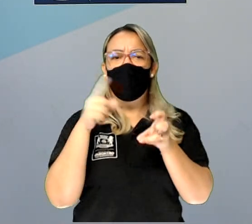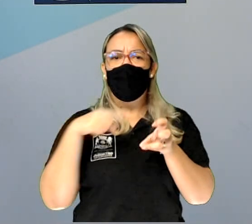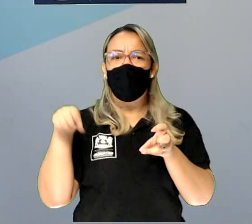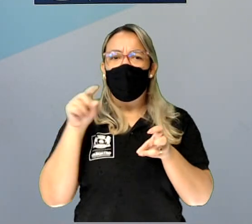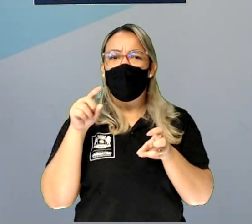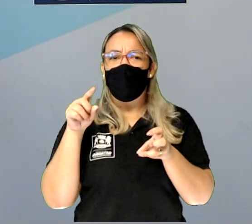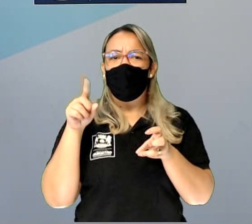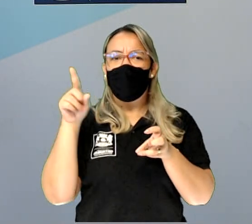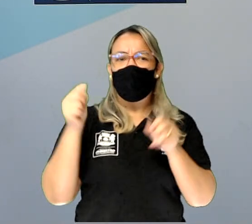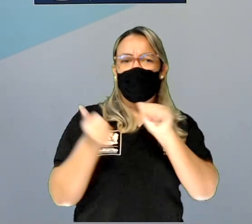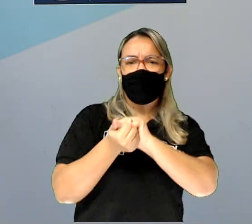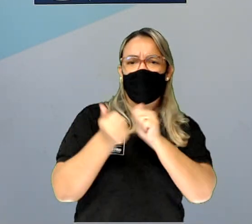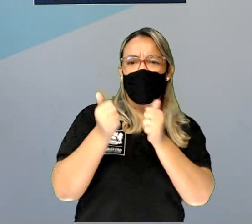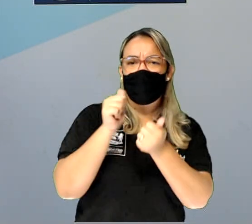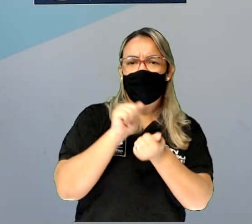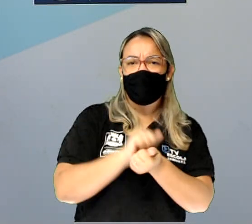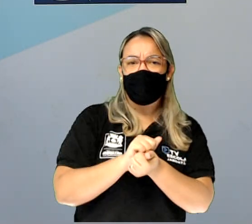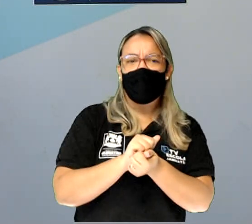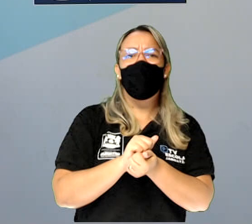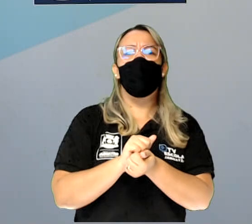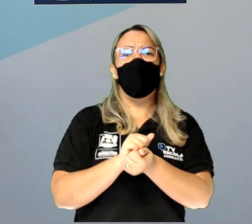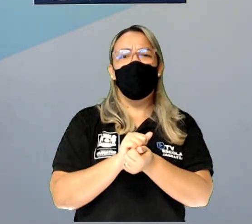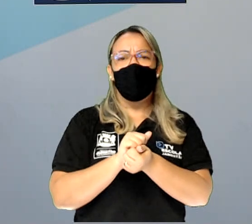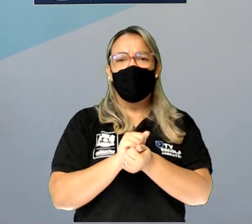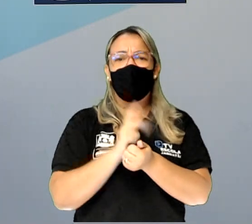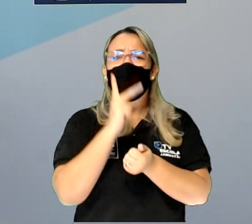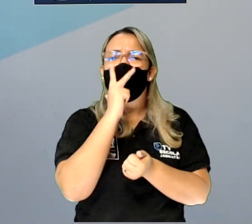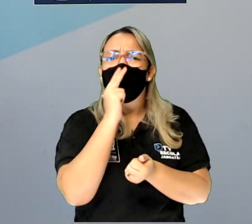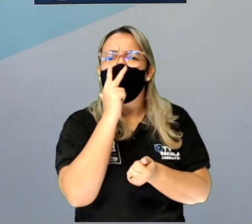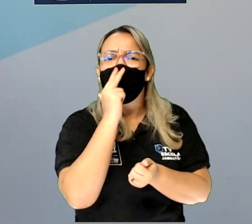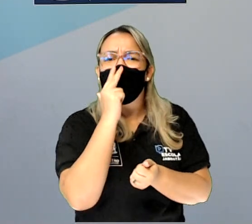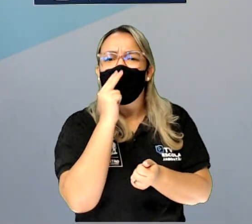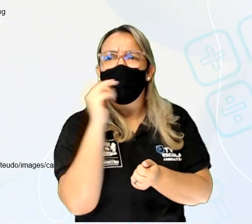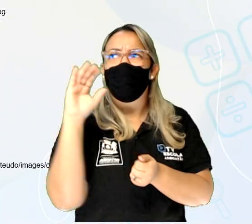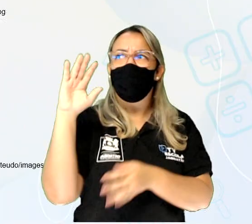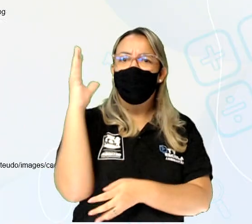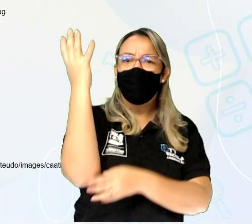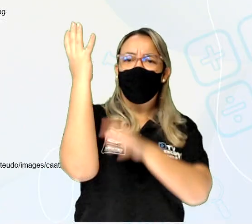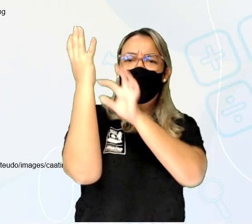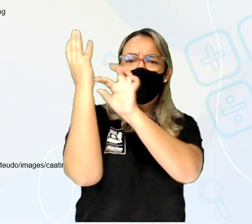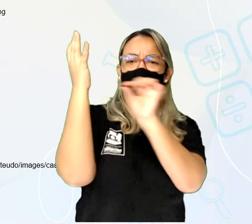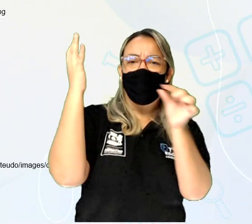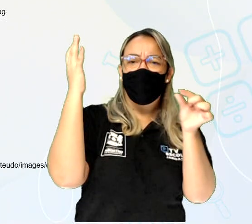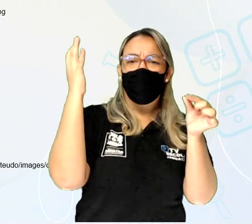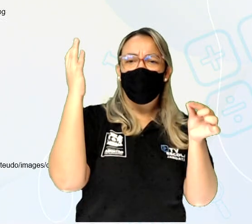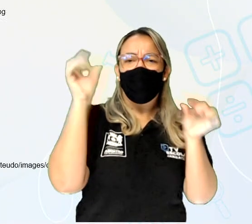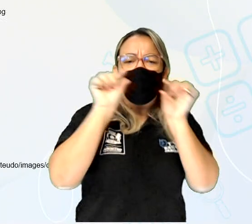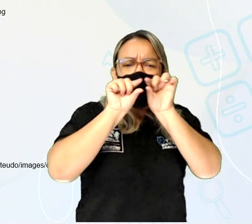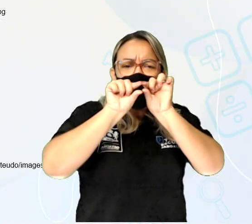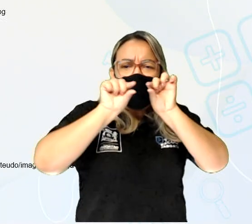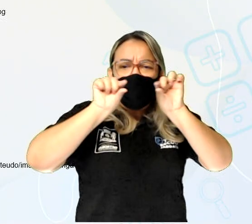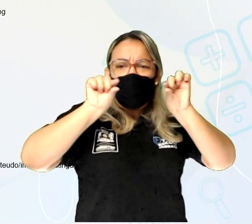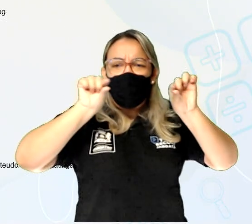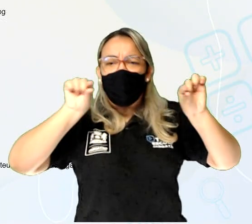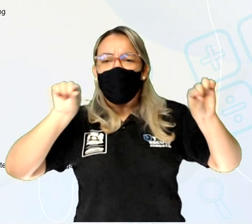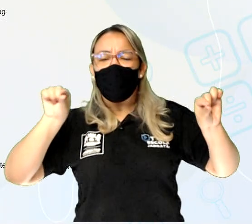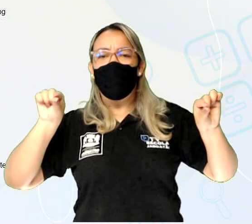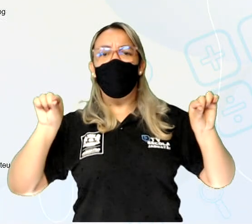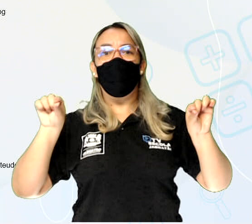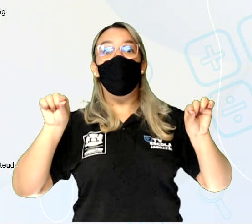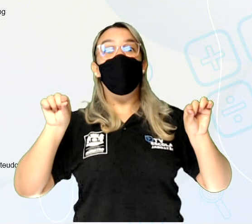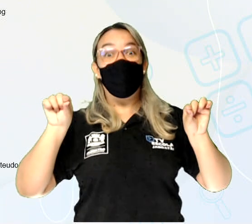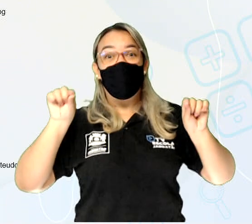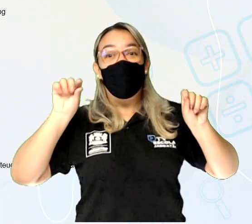bicho que está aqui, ó. Ele tem a mesma semelhança de um graveto. Então, por que que alguns animais são